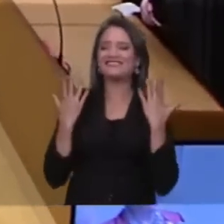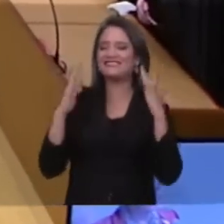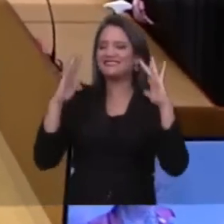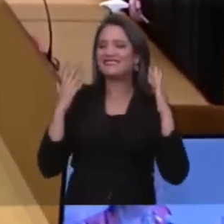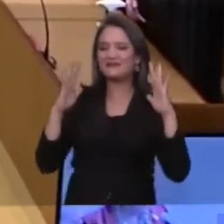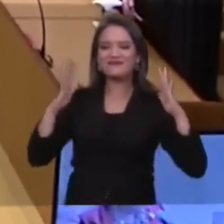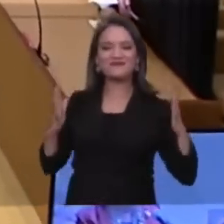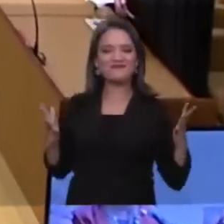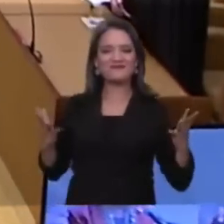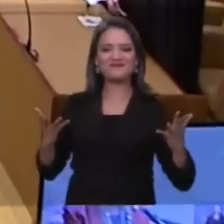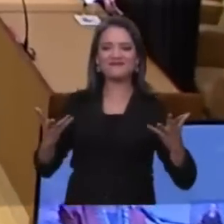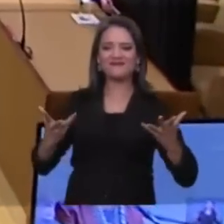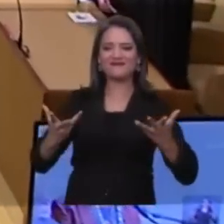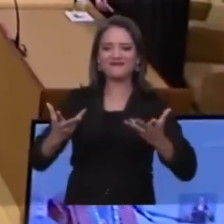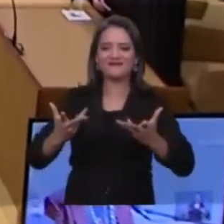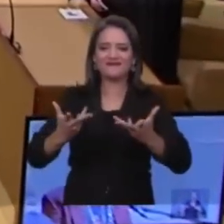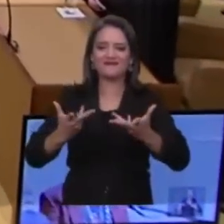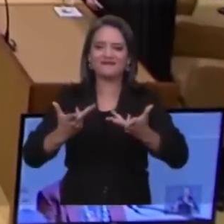idolatrada,